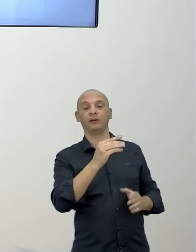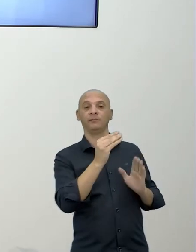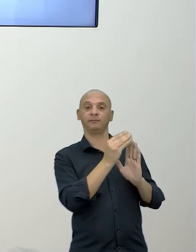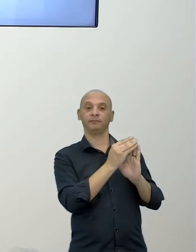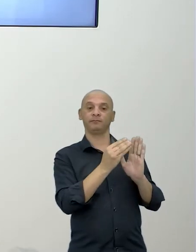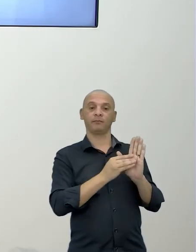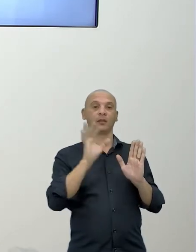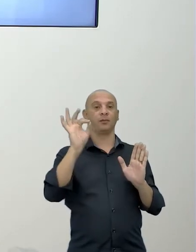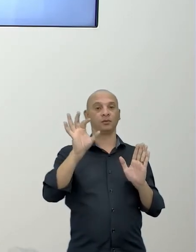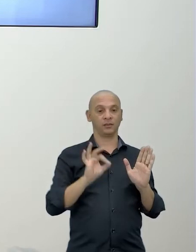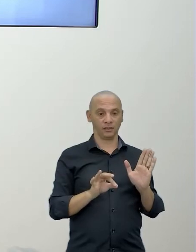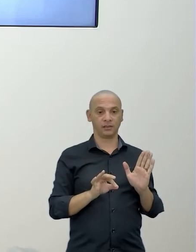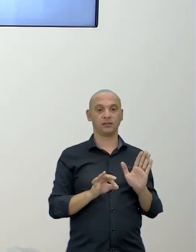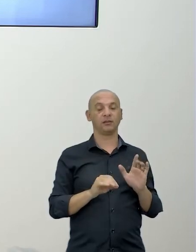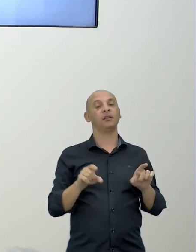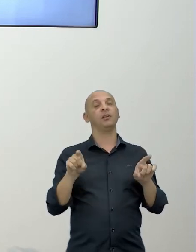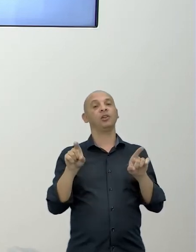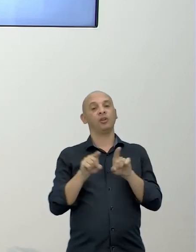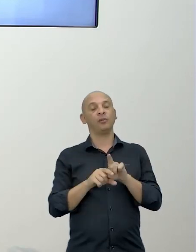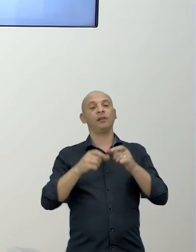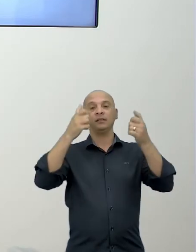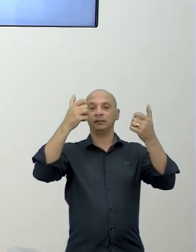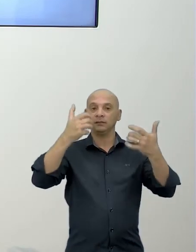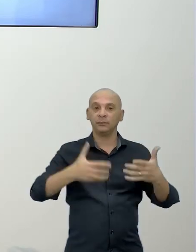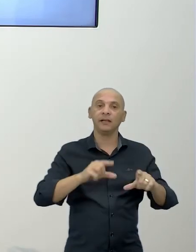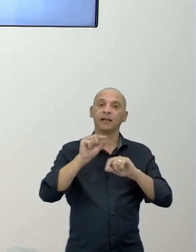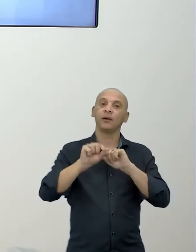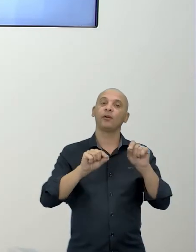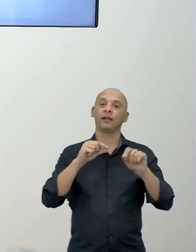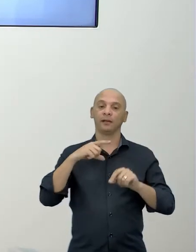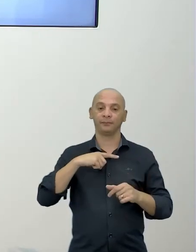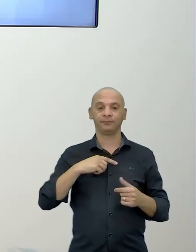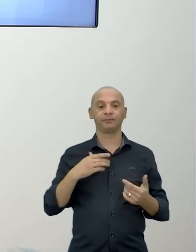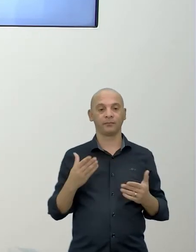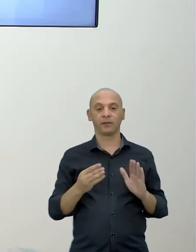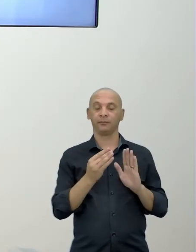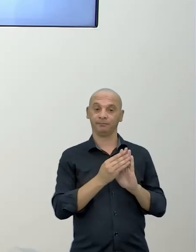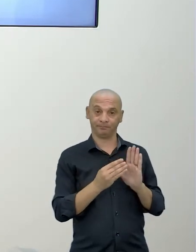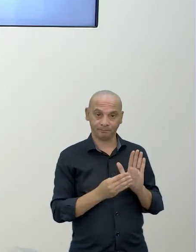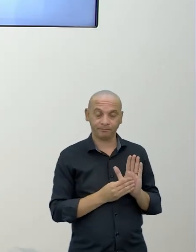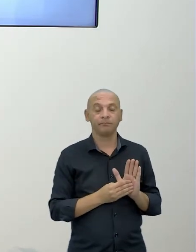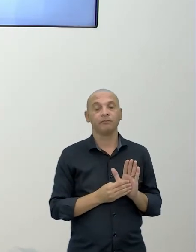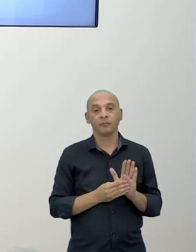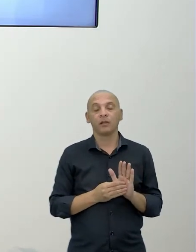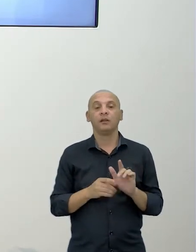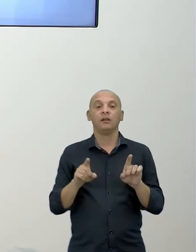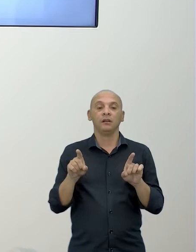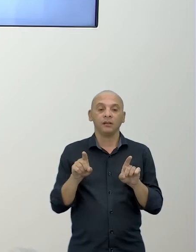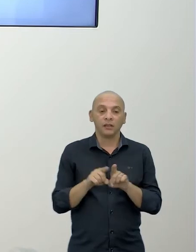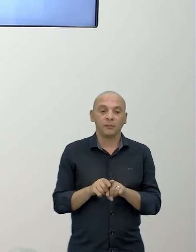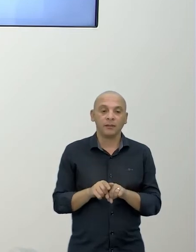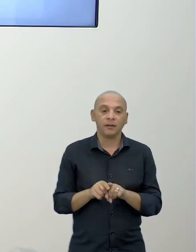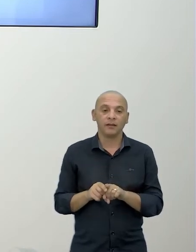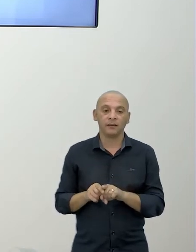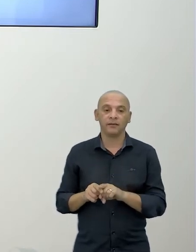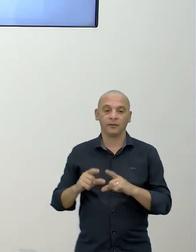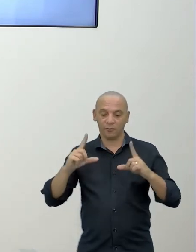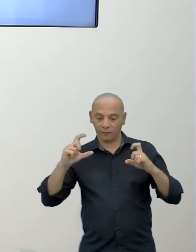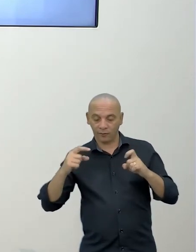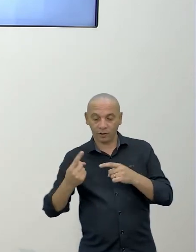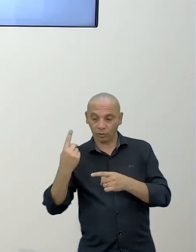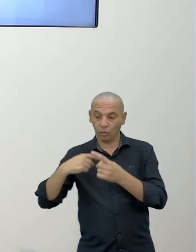X há 1 ano atrás. E hoje aumentou em tanto, e essa é a porcentagem. Sendo assim,